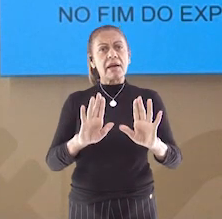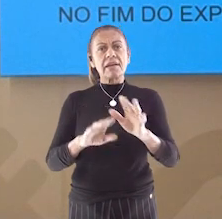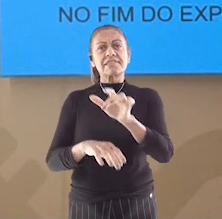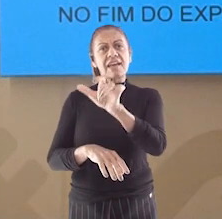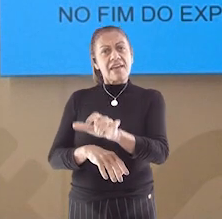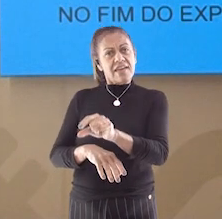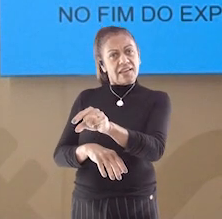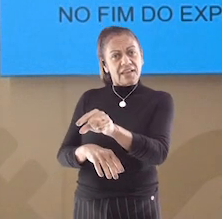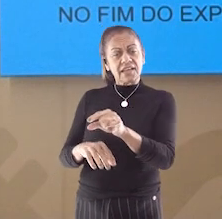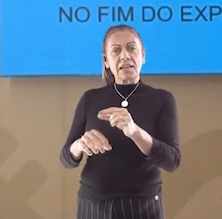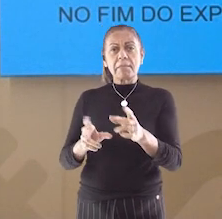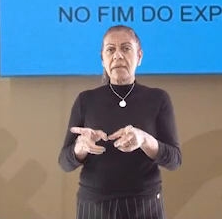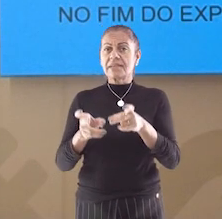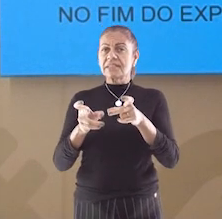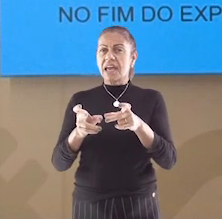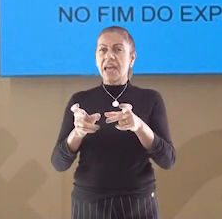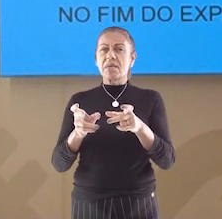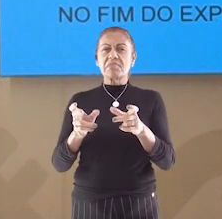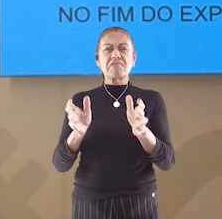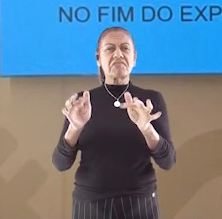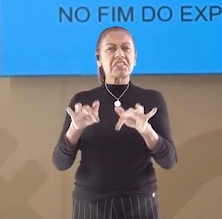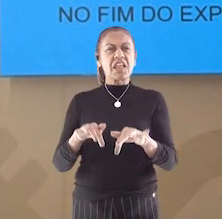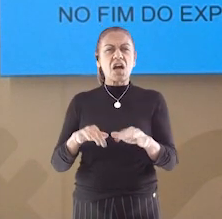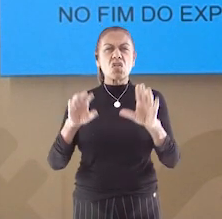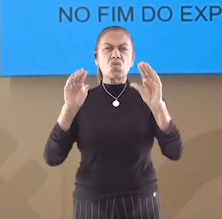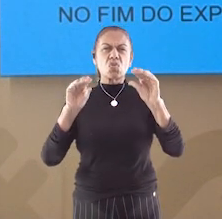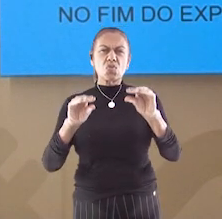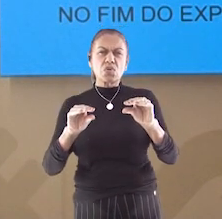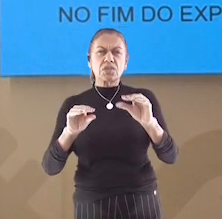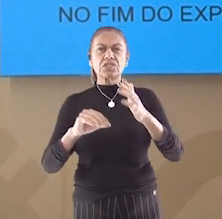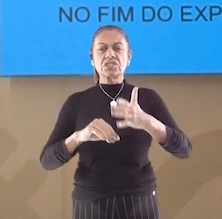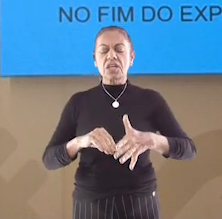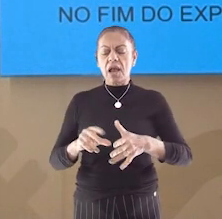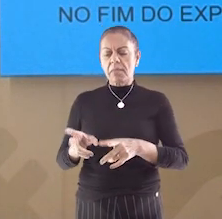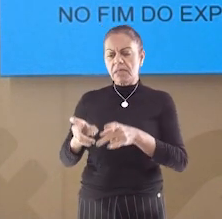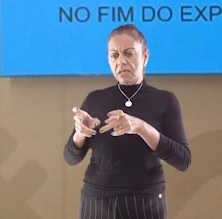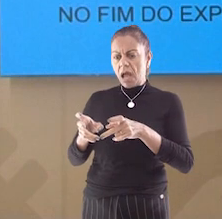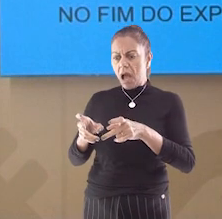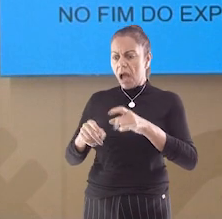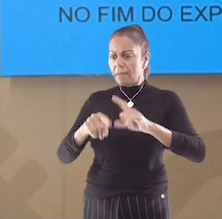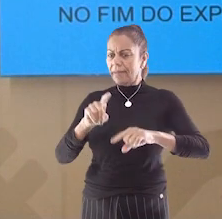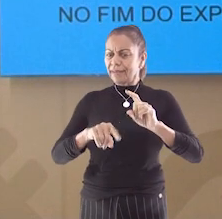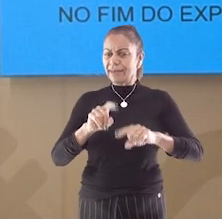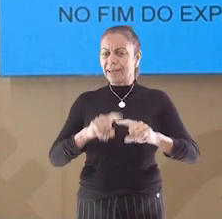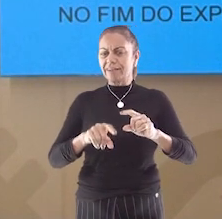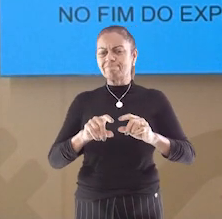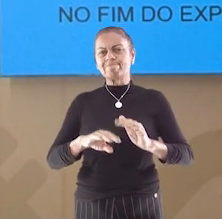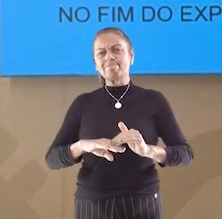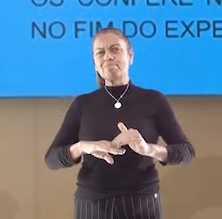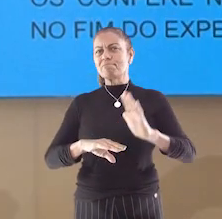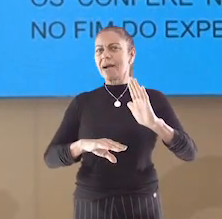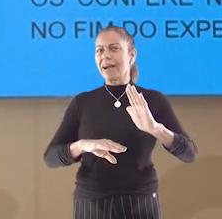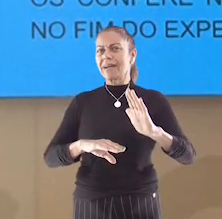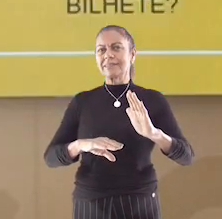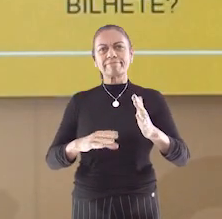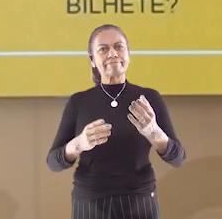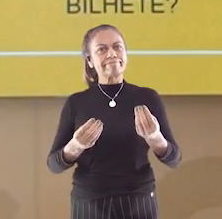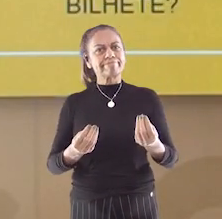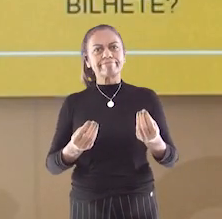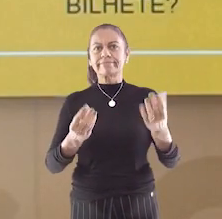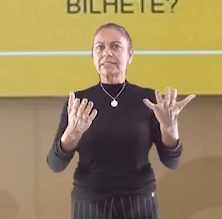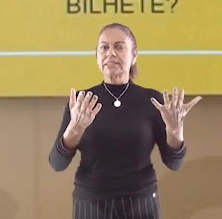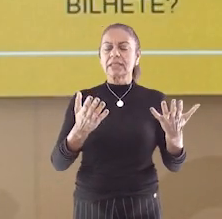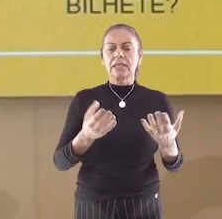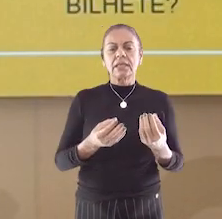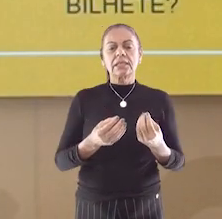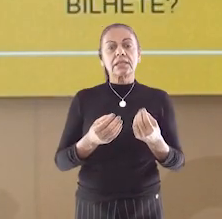conta quando leva os produtos para o depósito e os confere na lista, quase no fim do expediente, do turno dele. Por ser novo na